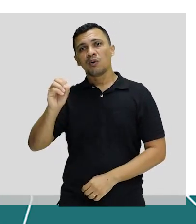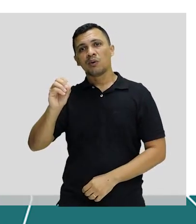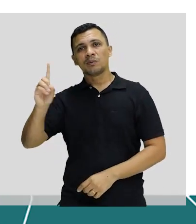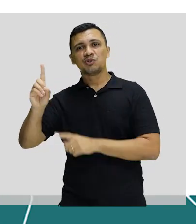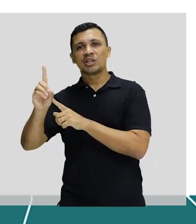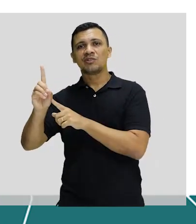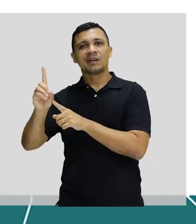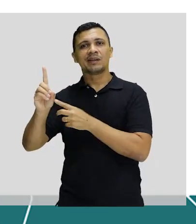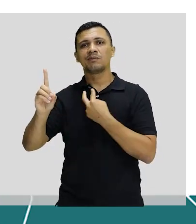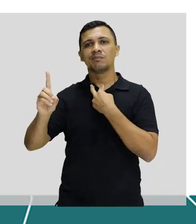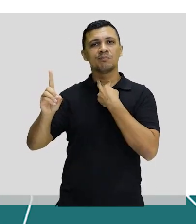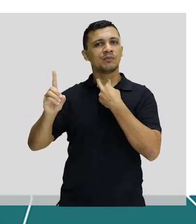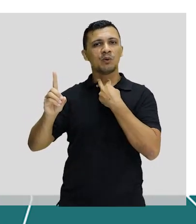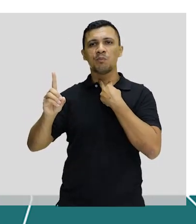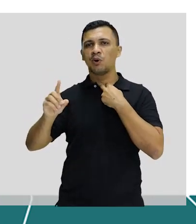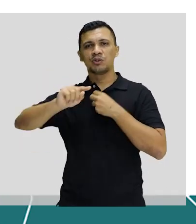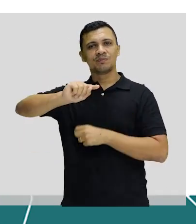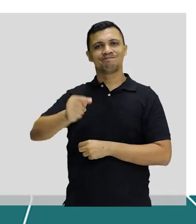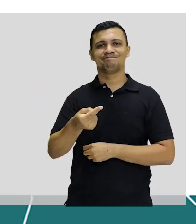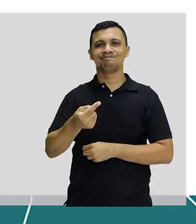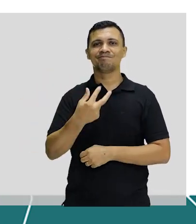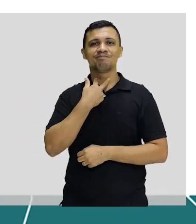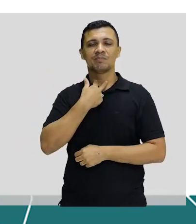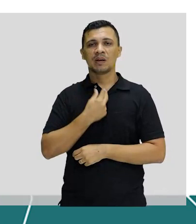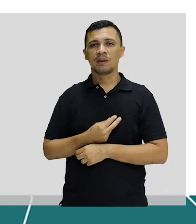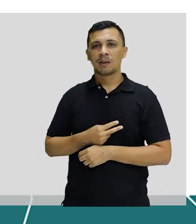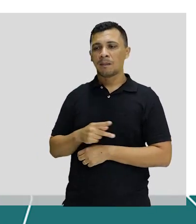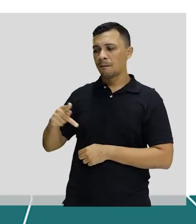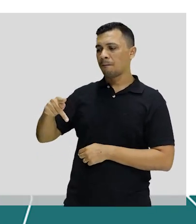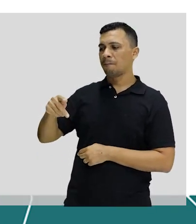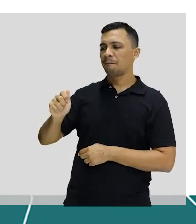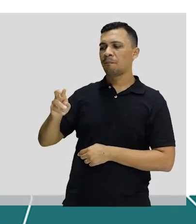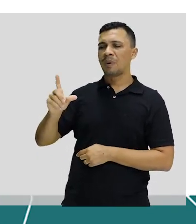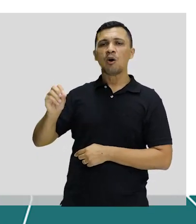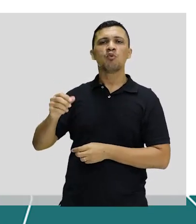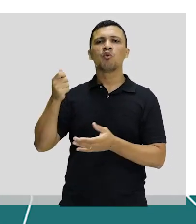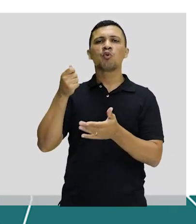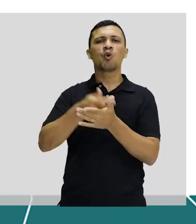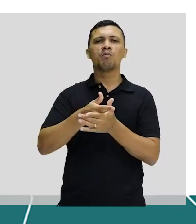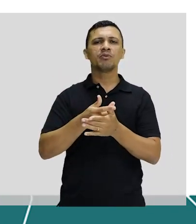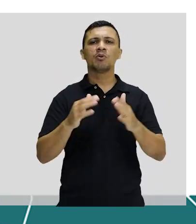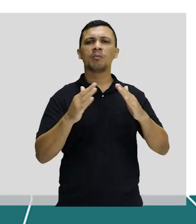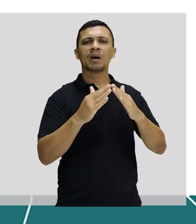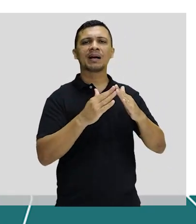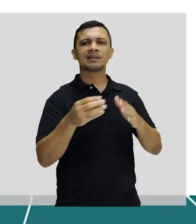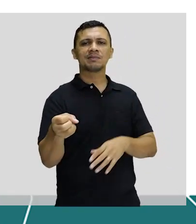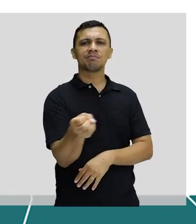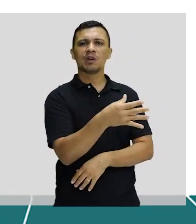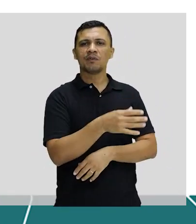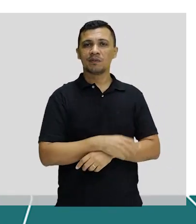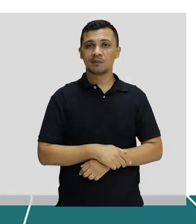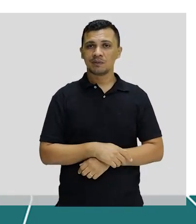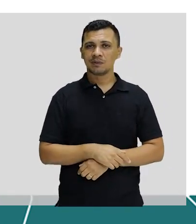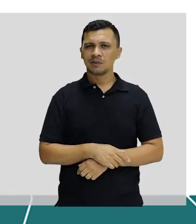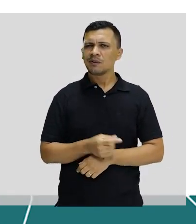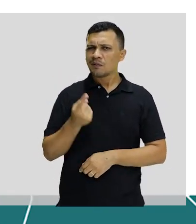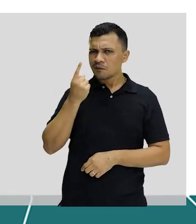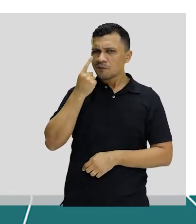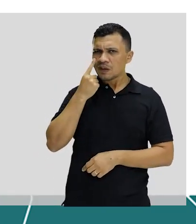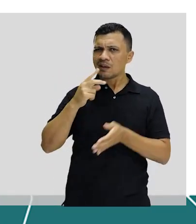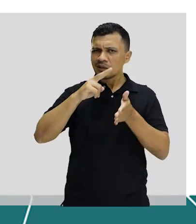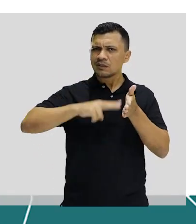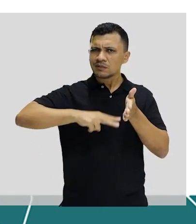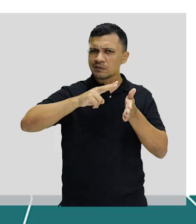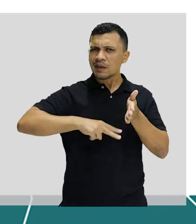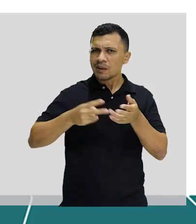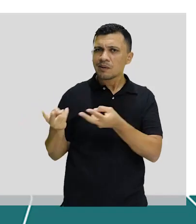para separar o verbo do objeto direto. Paulo comprou uma casa nova. Observem, turma, que até quando vocês leem, vocês conseguem